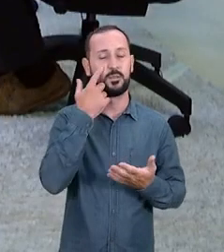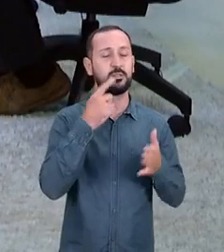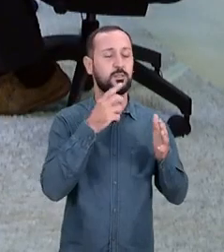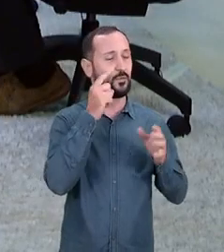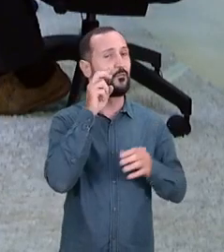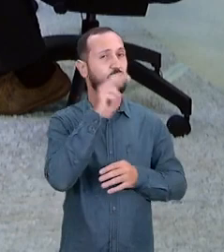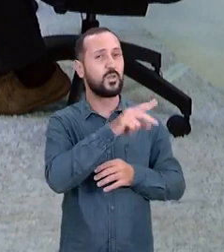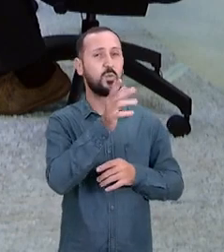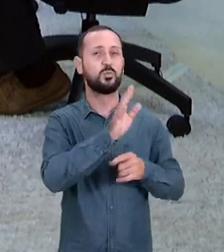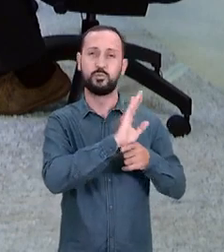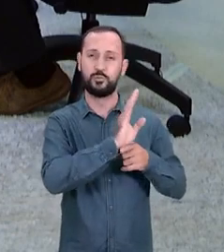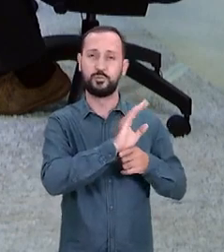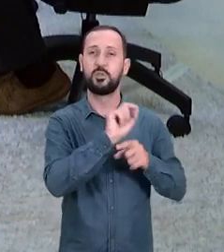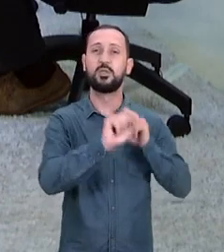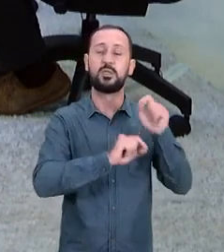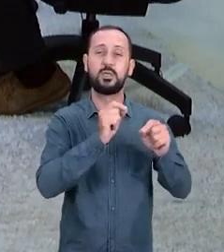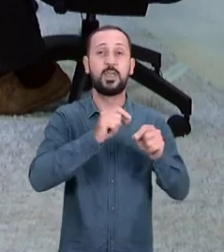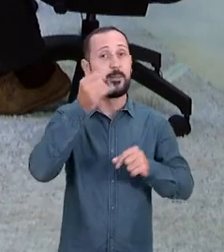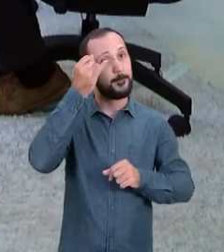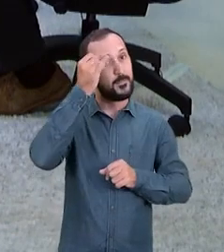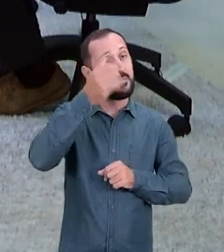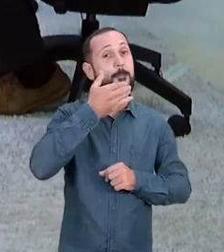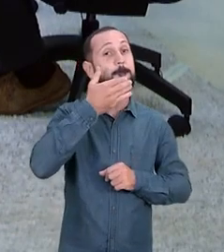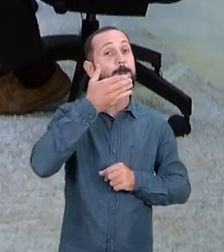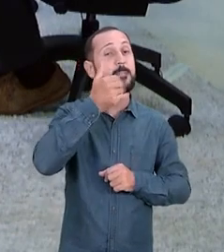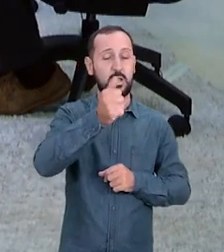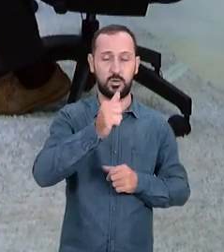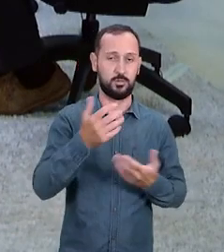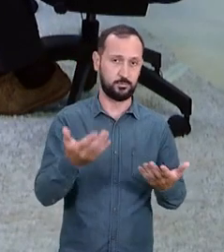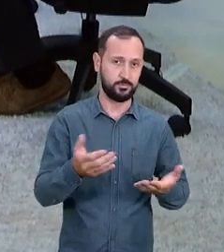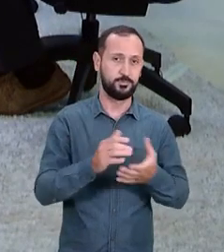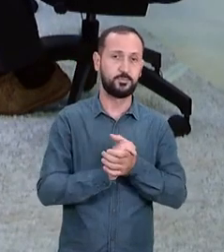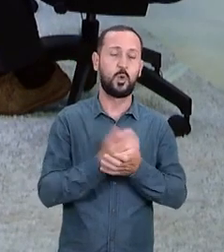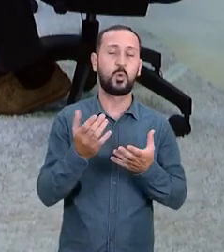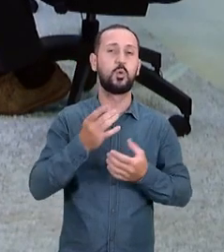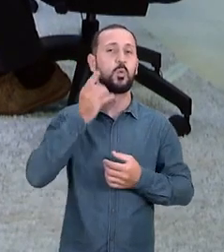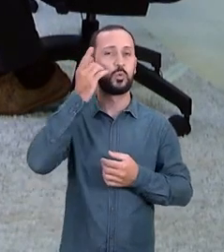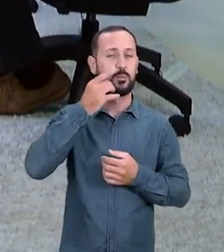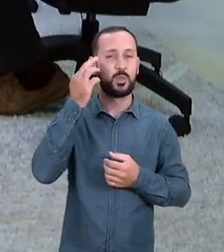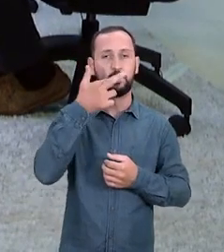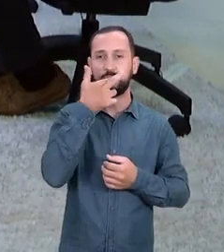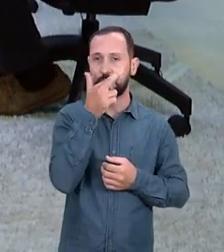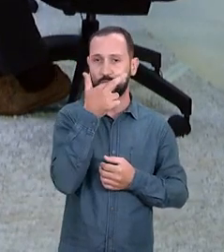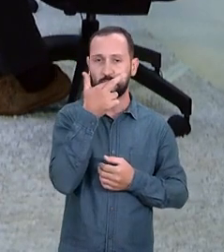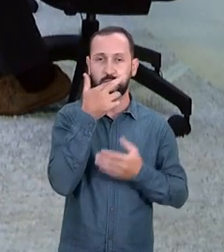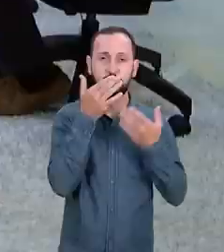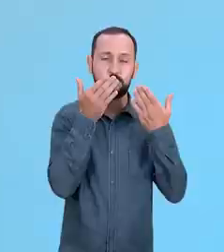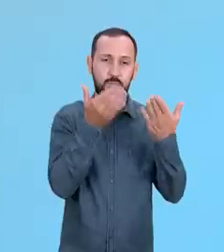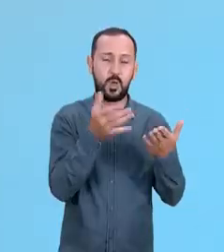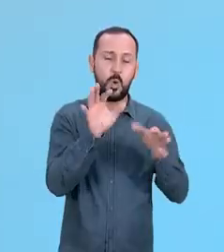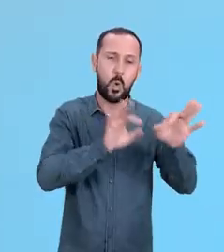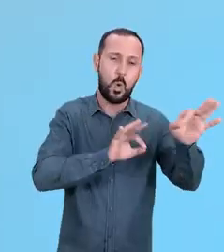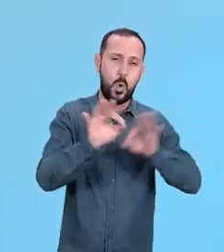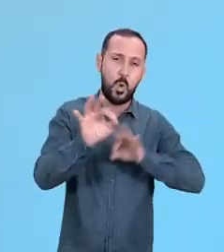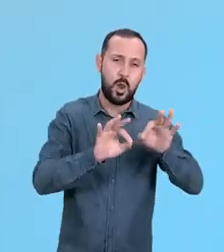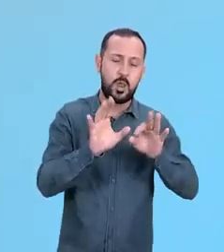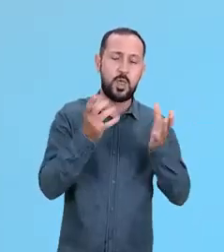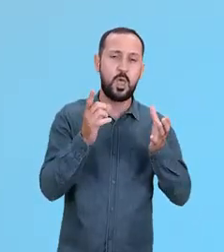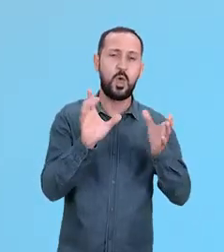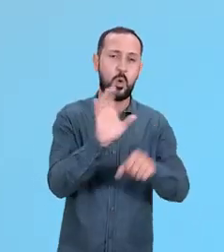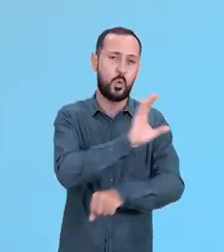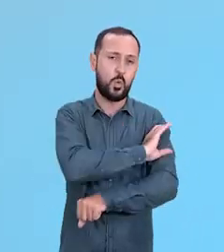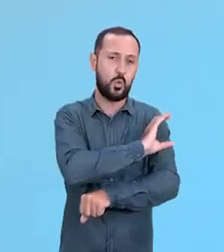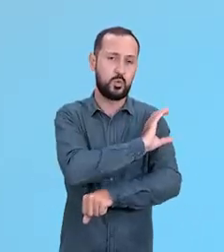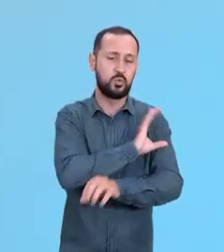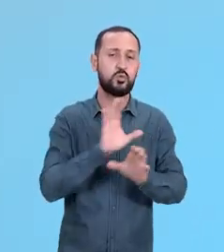Verificamos na reportagem que a prevenção é um dos melhores remédios. Conosco o deputado Renato Câmara, que organizou e é